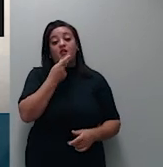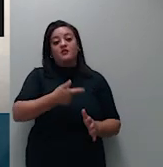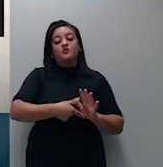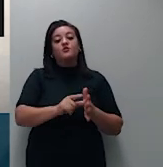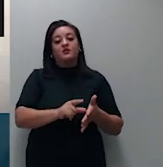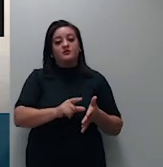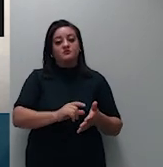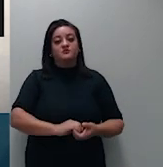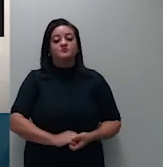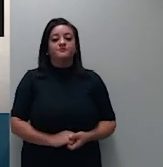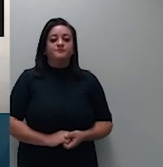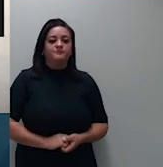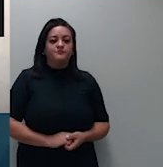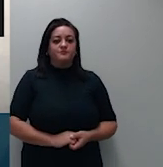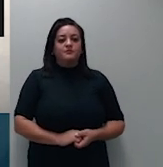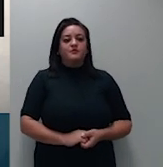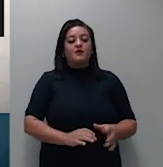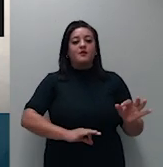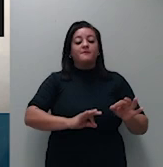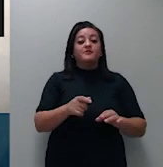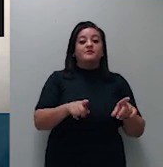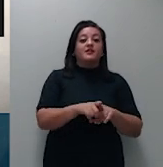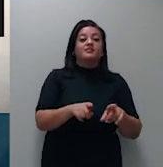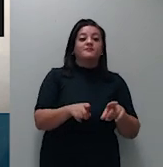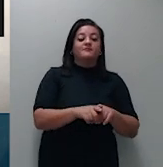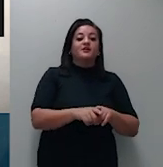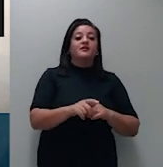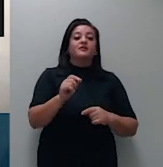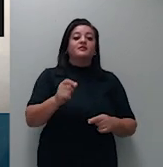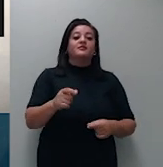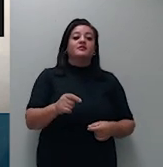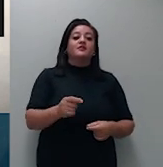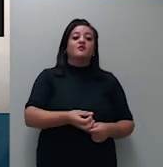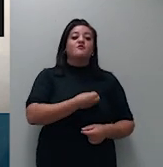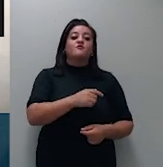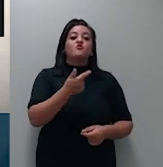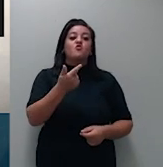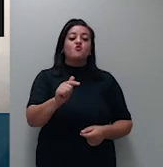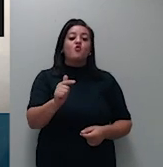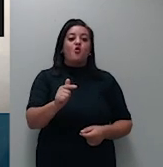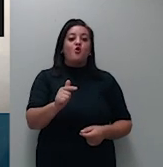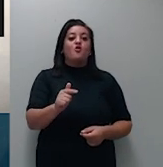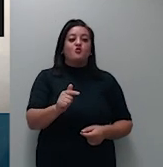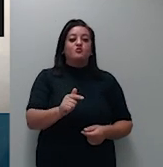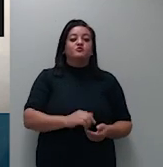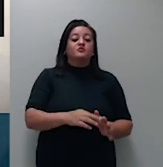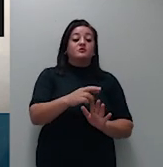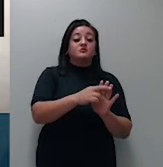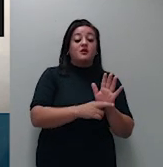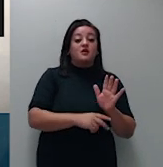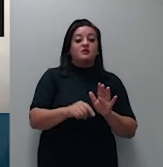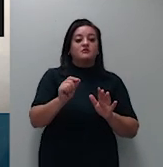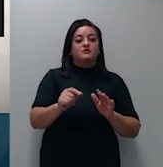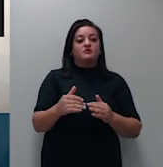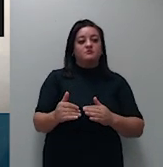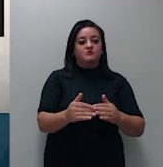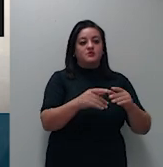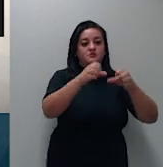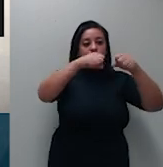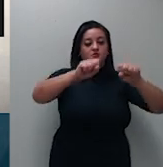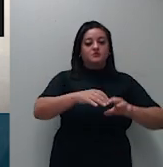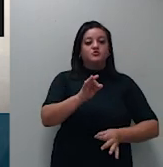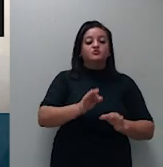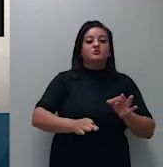para estabelecer que ele convive com outro outras normas do mesmo sistema jurídico